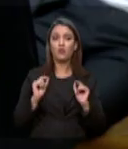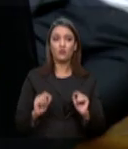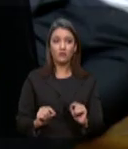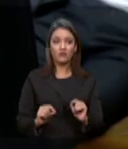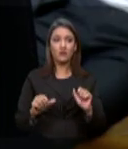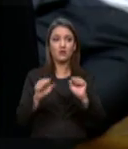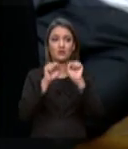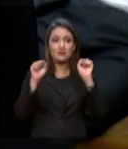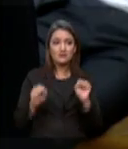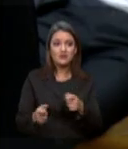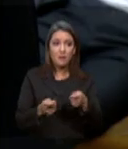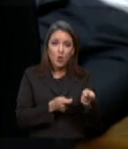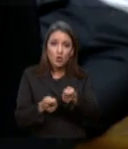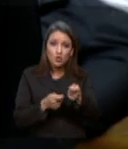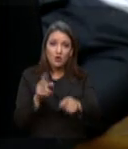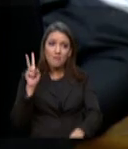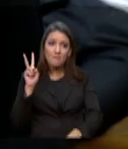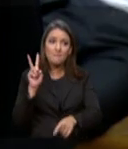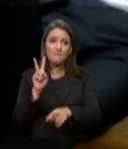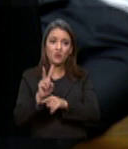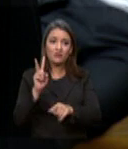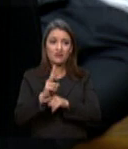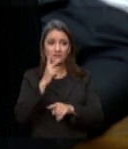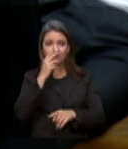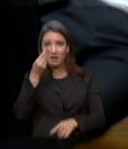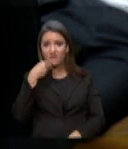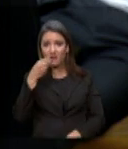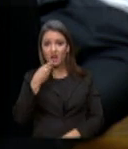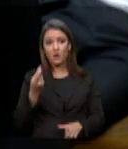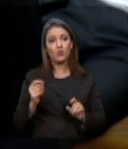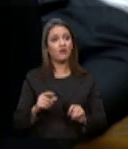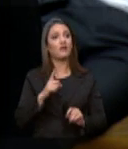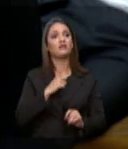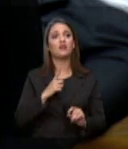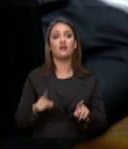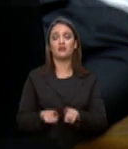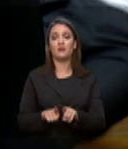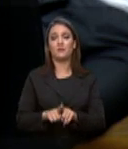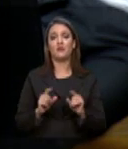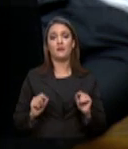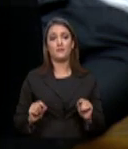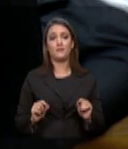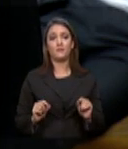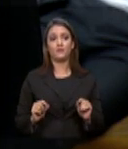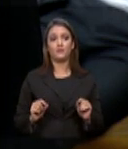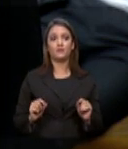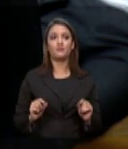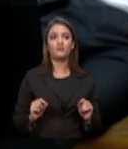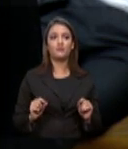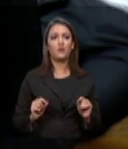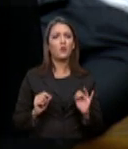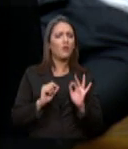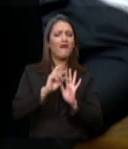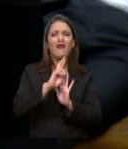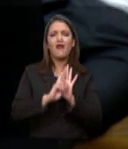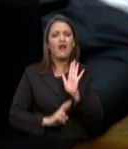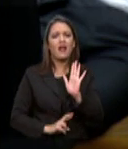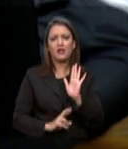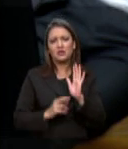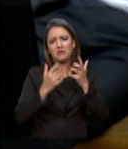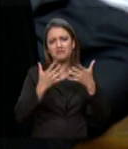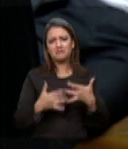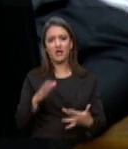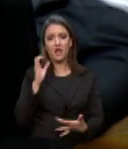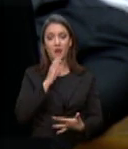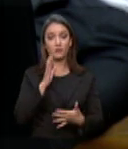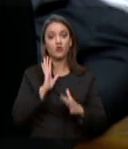do sistema de controle de proteção ambiental no Brasil, nós trazemos aqui apenas um breve relato. Por exemplo, já